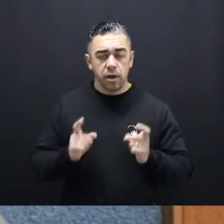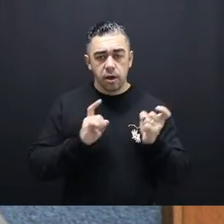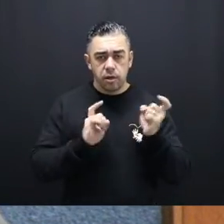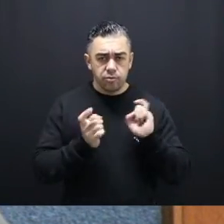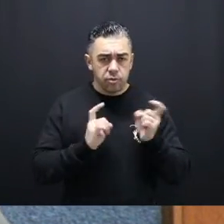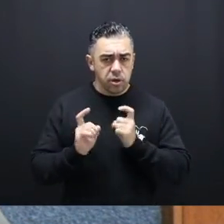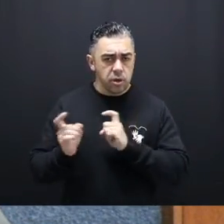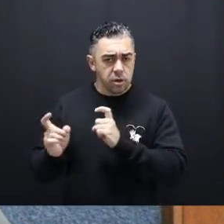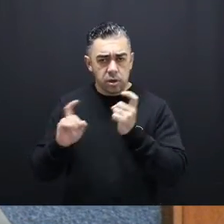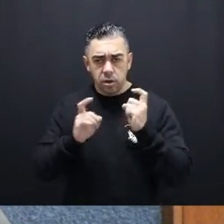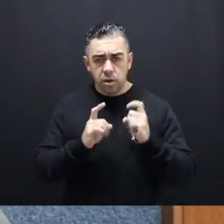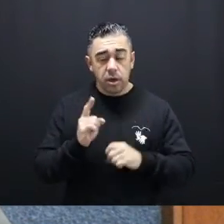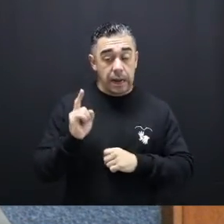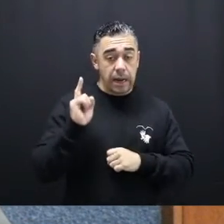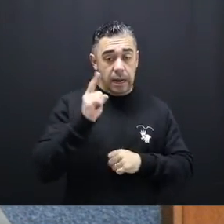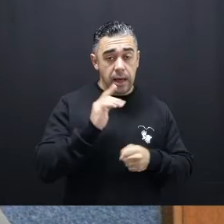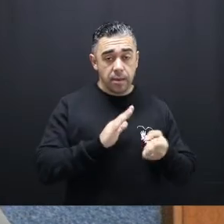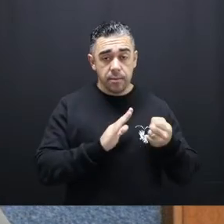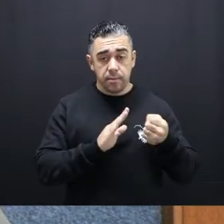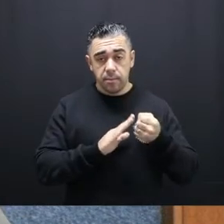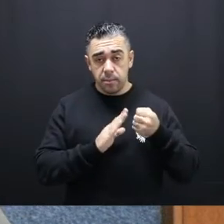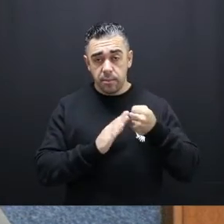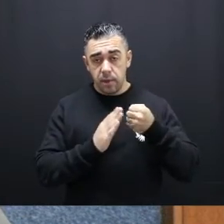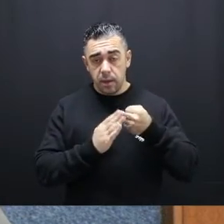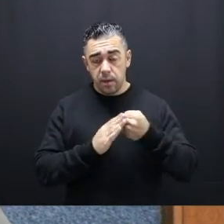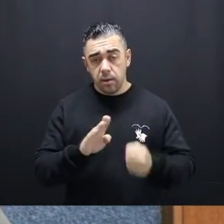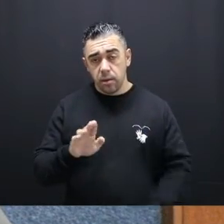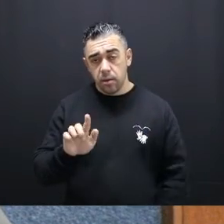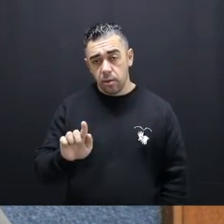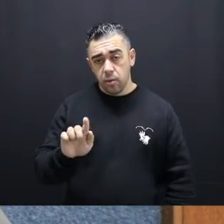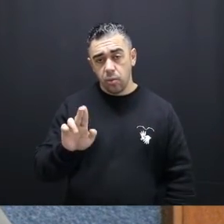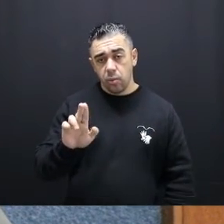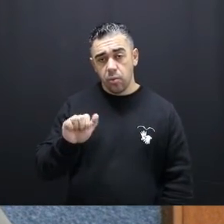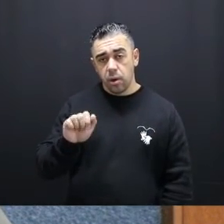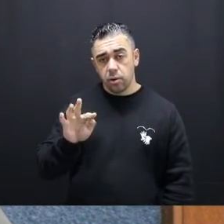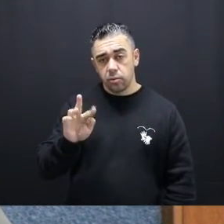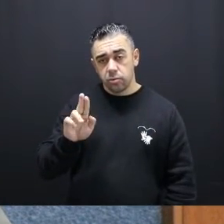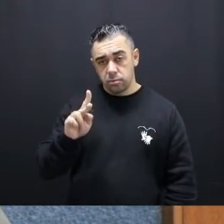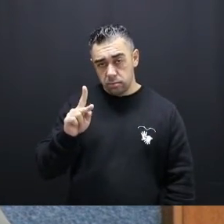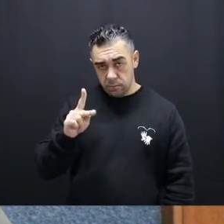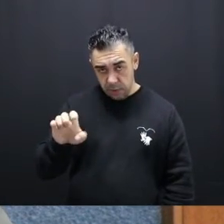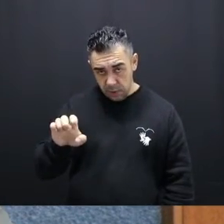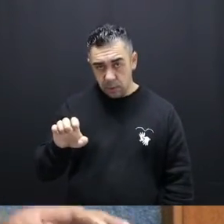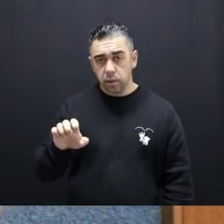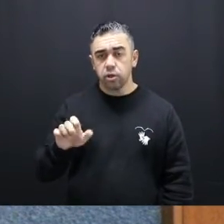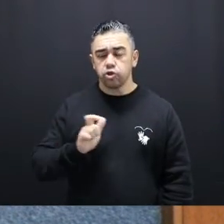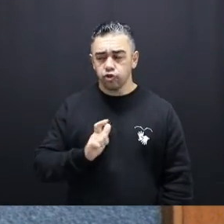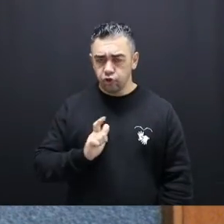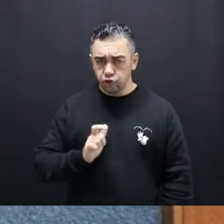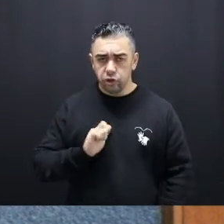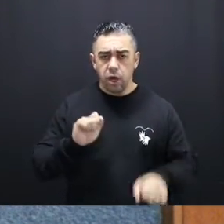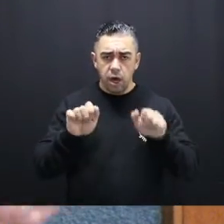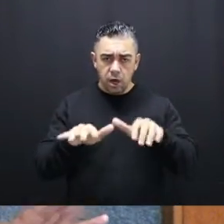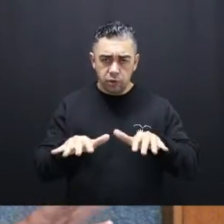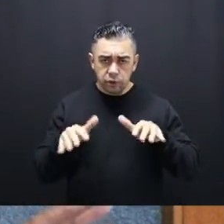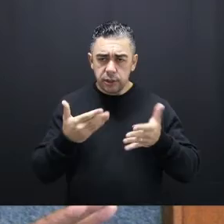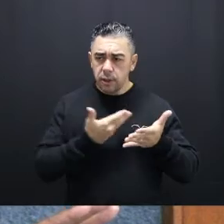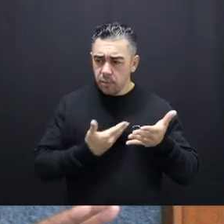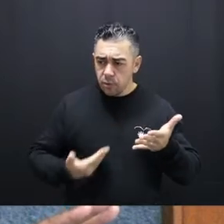no grande Guatupê para ouvir a comunidade com aquelas audiências públicas no